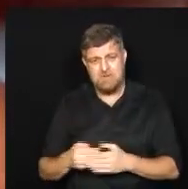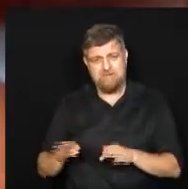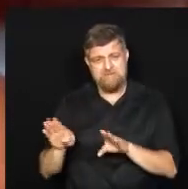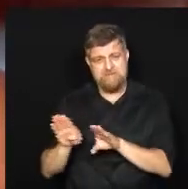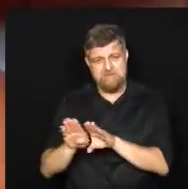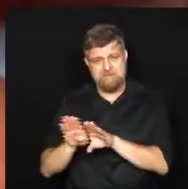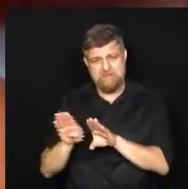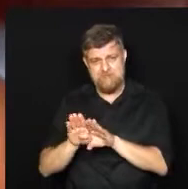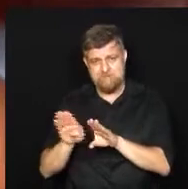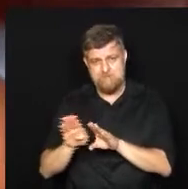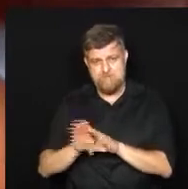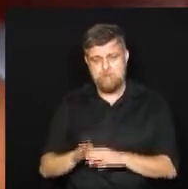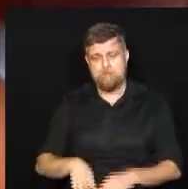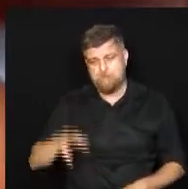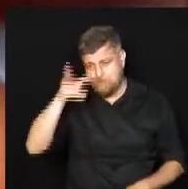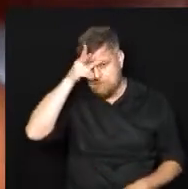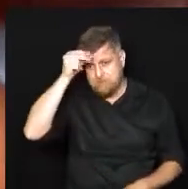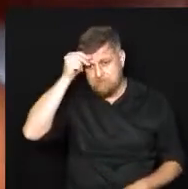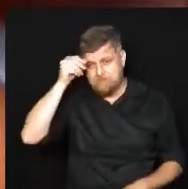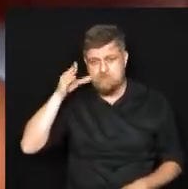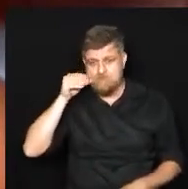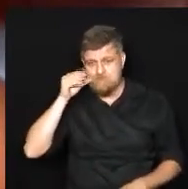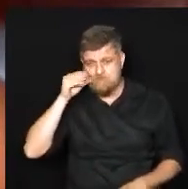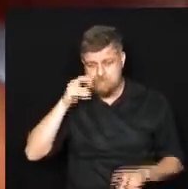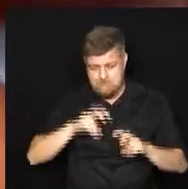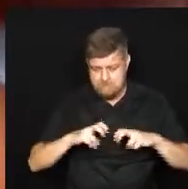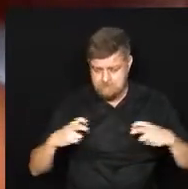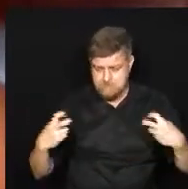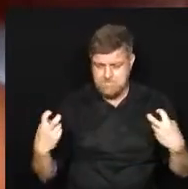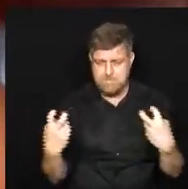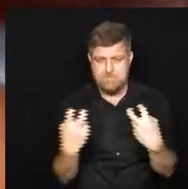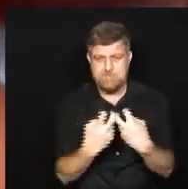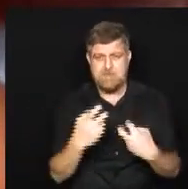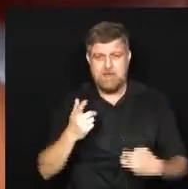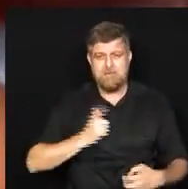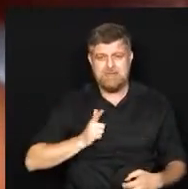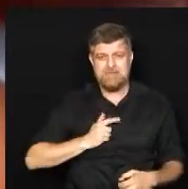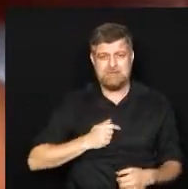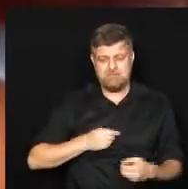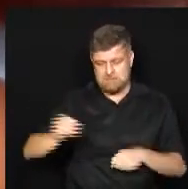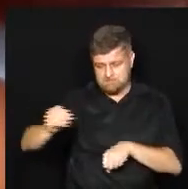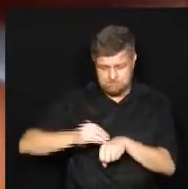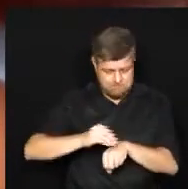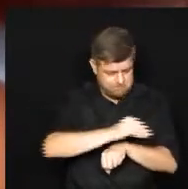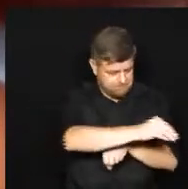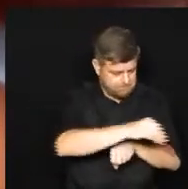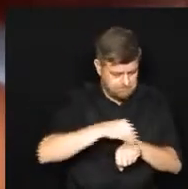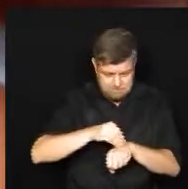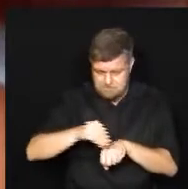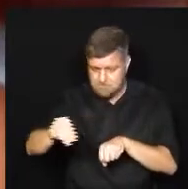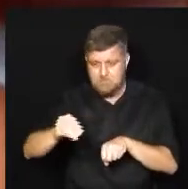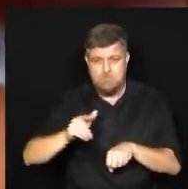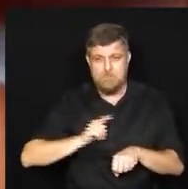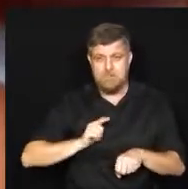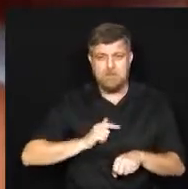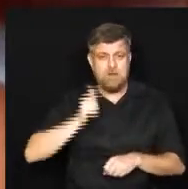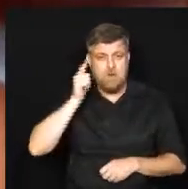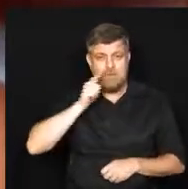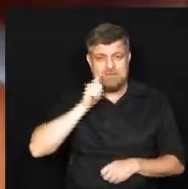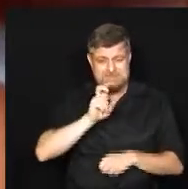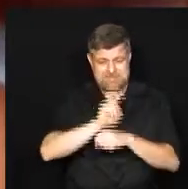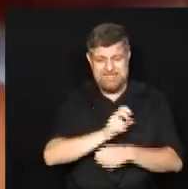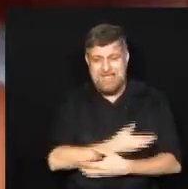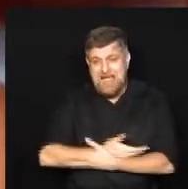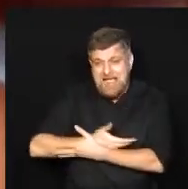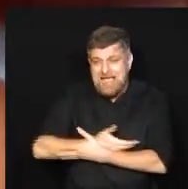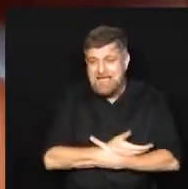do Executivo, que venha para fazer esse acompanhamento, essa mediação em termos da ampliação de vagas em creche,